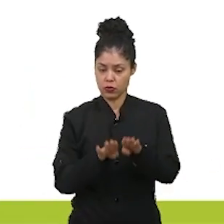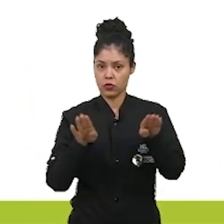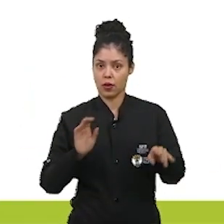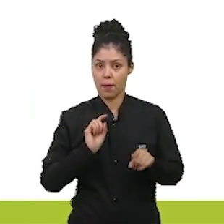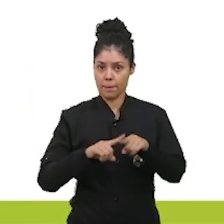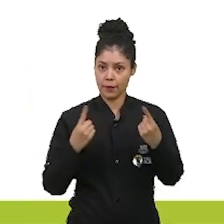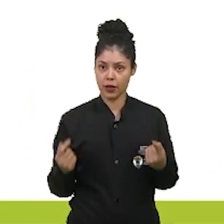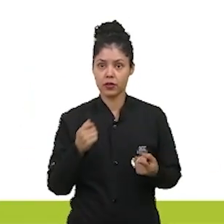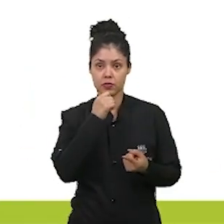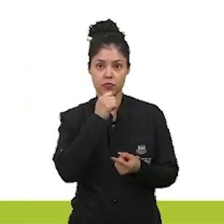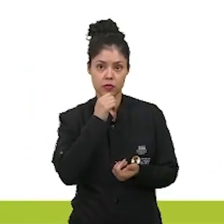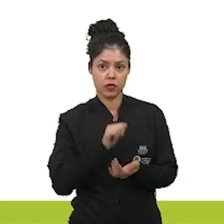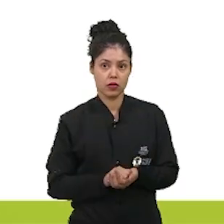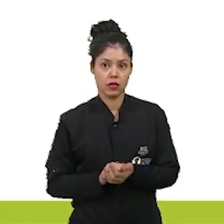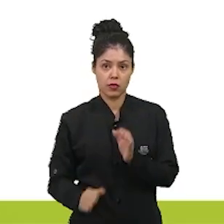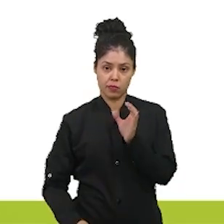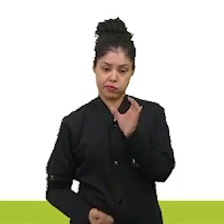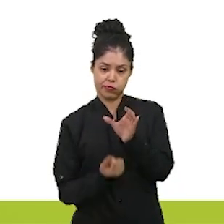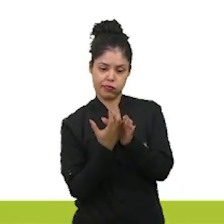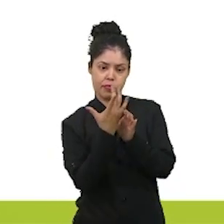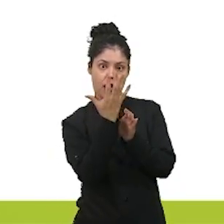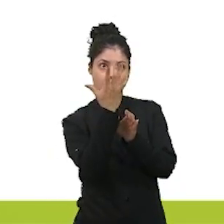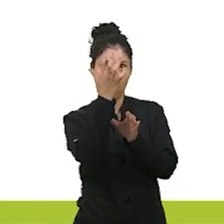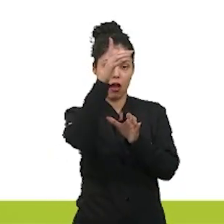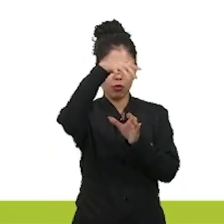tectônica, porém o magma ele acaba ali